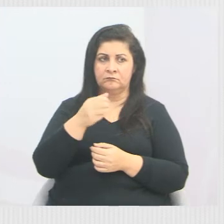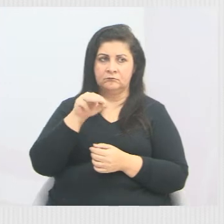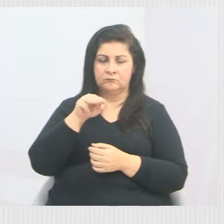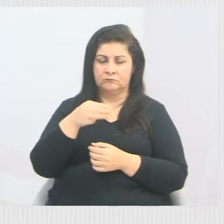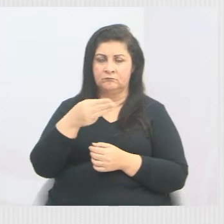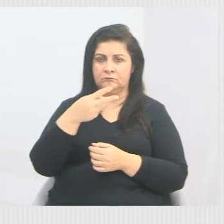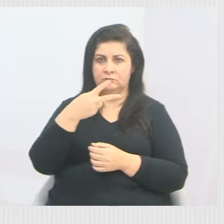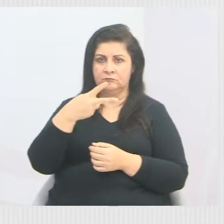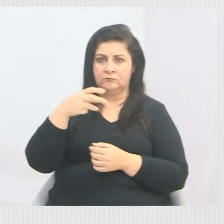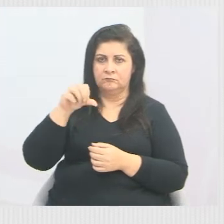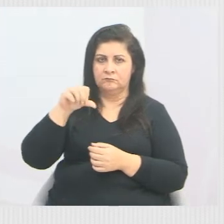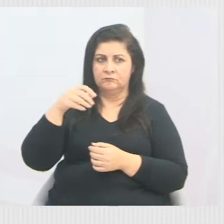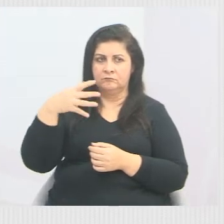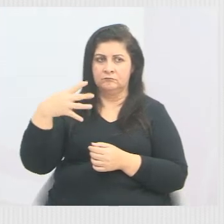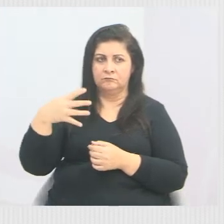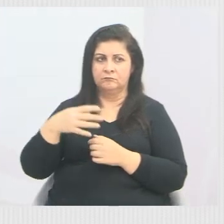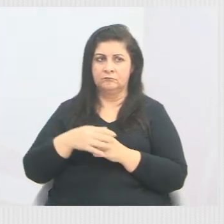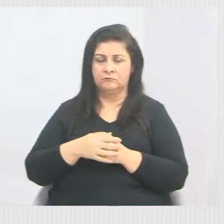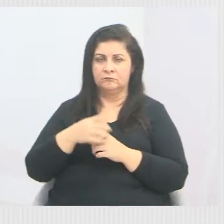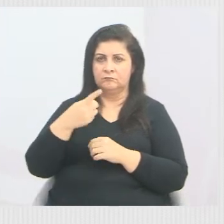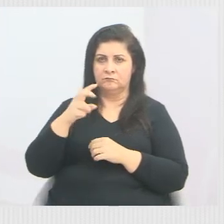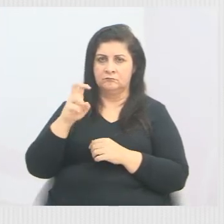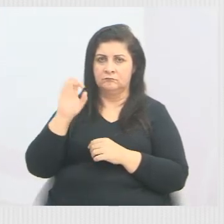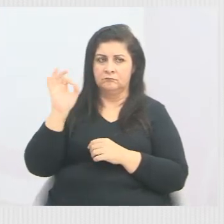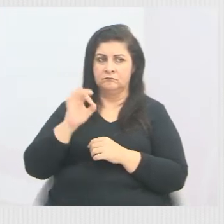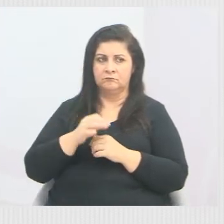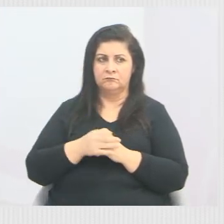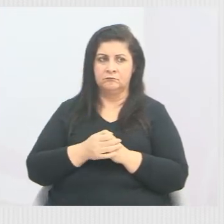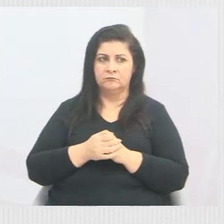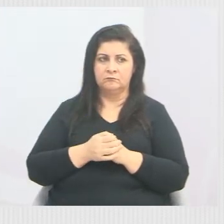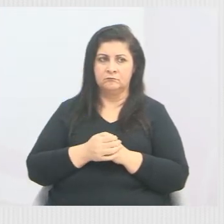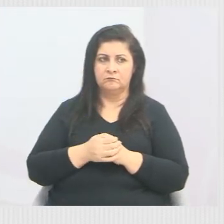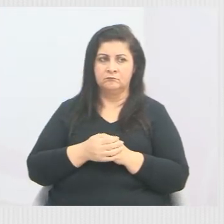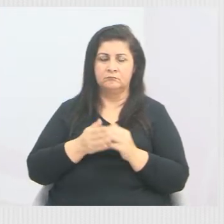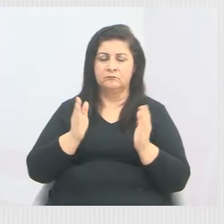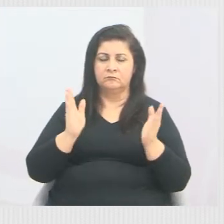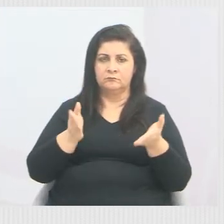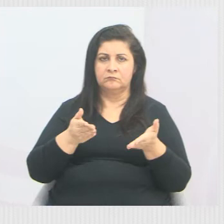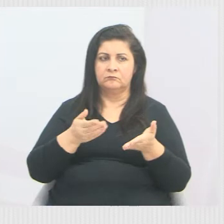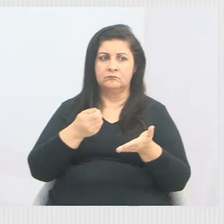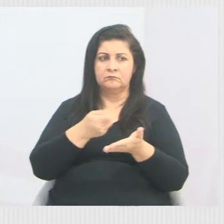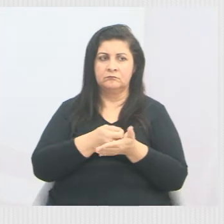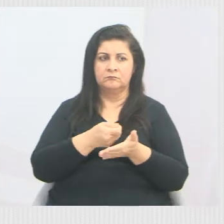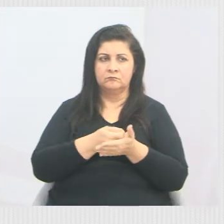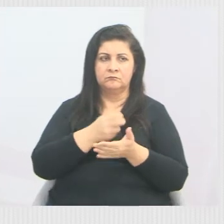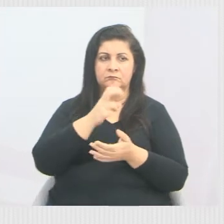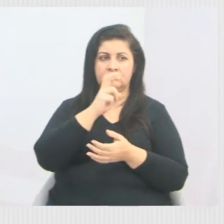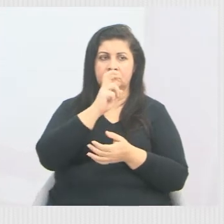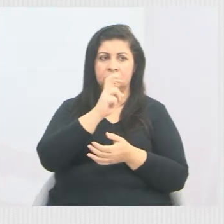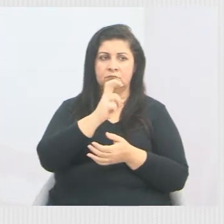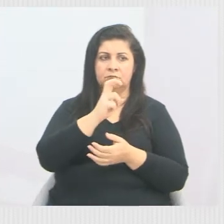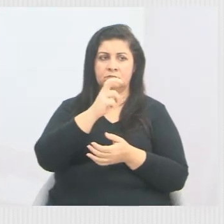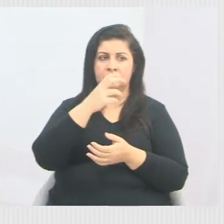36.294.000, que é os 15% para a saúde. E nós aplicamos até esse momento